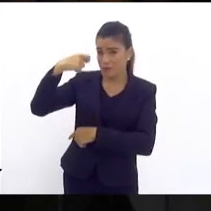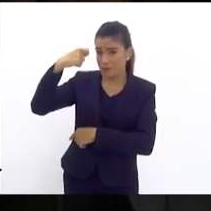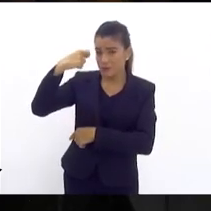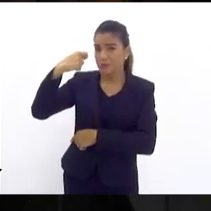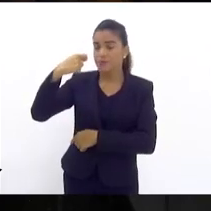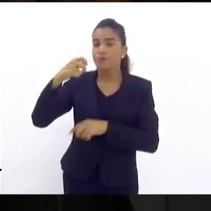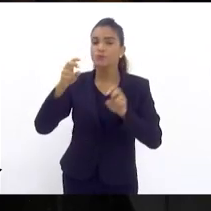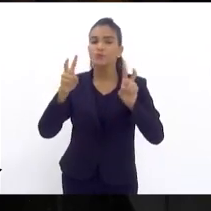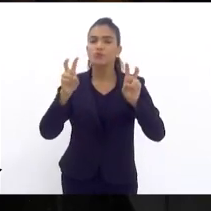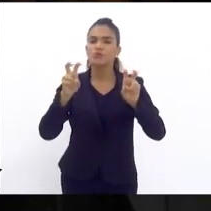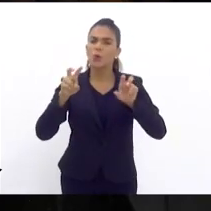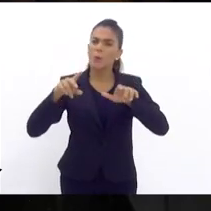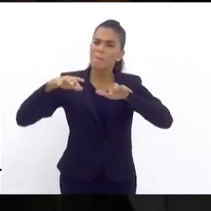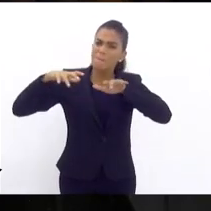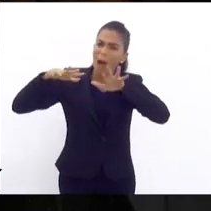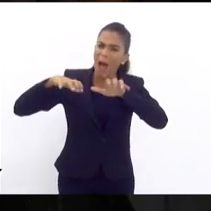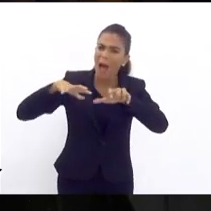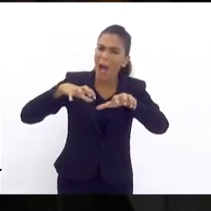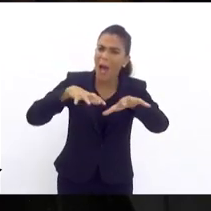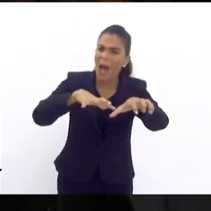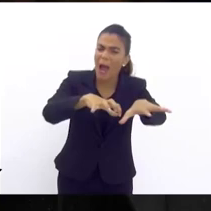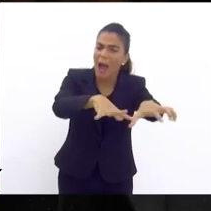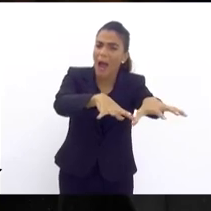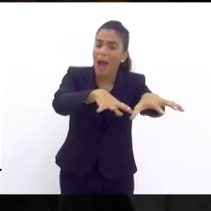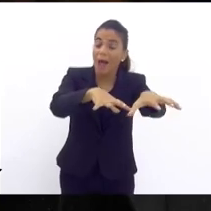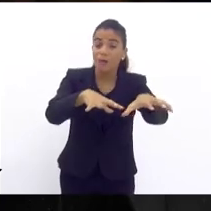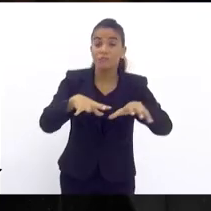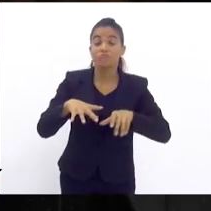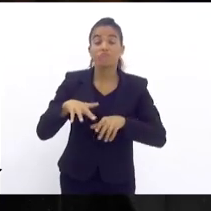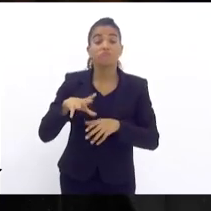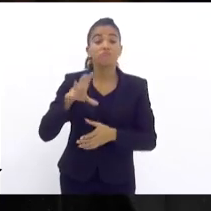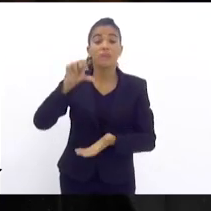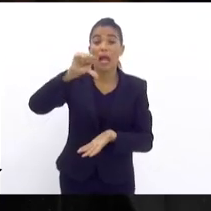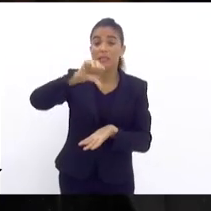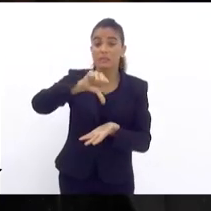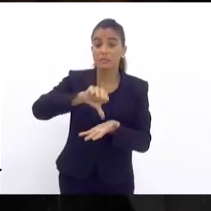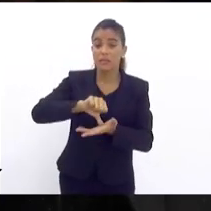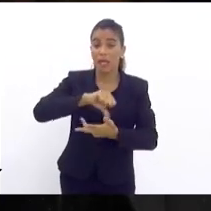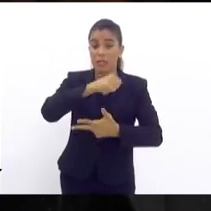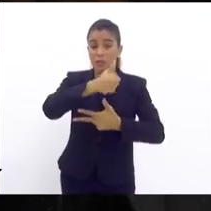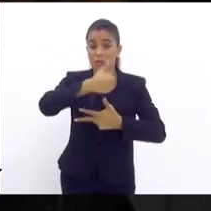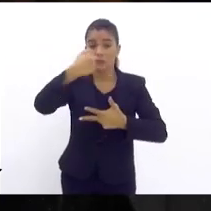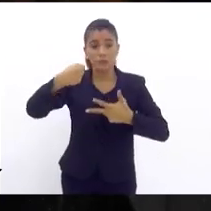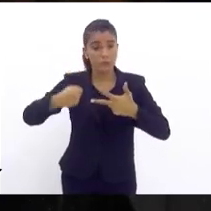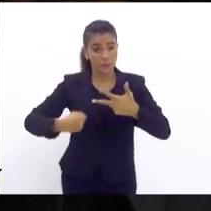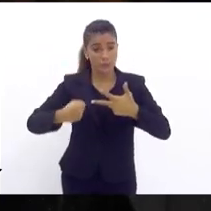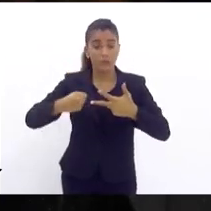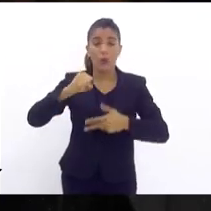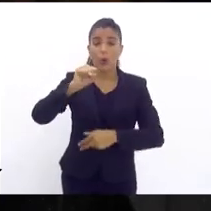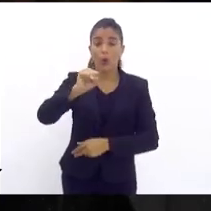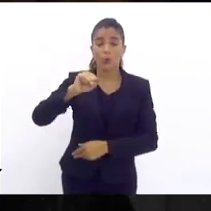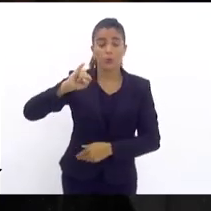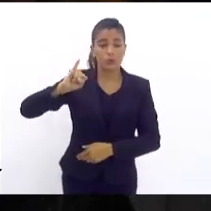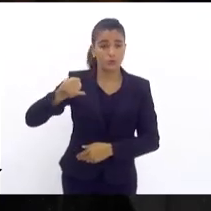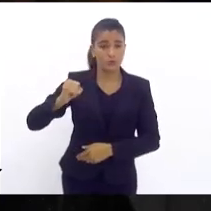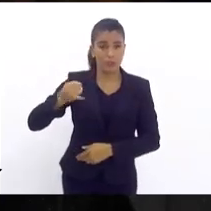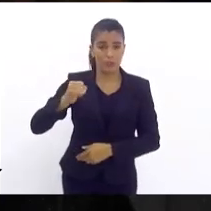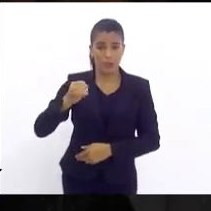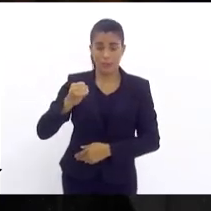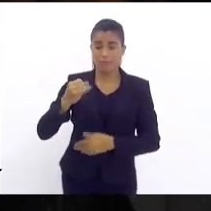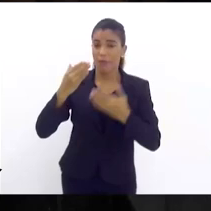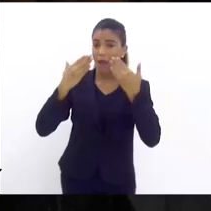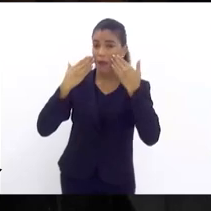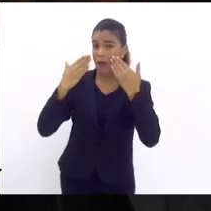sobre as invasões da sede do três poderes em oito de Janeiro e onde aparece